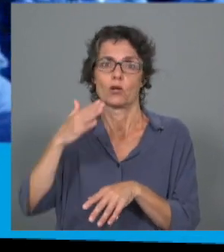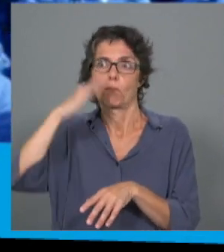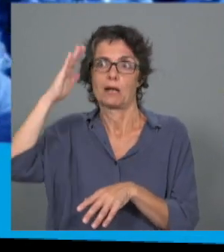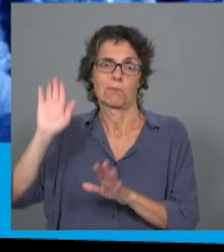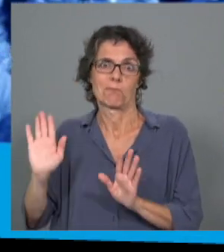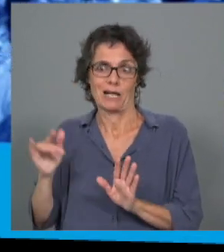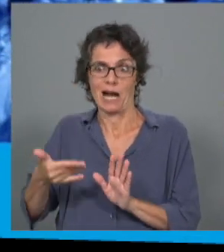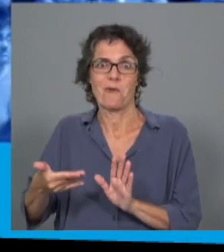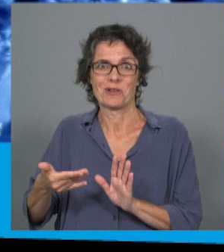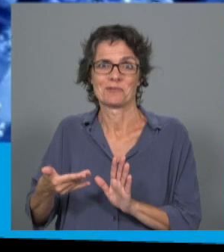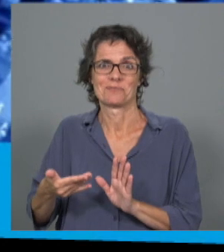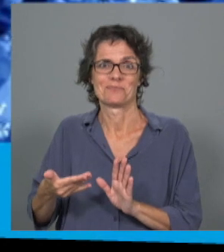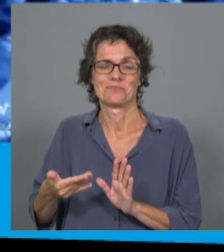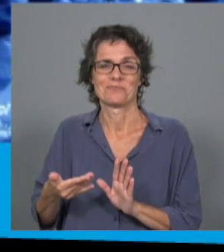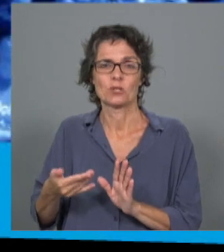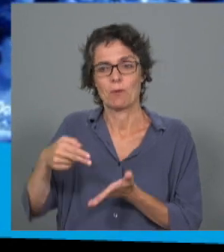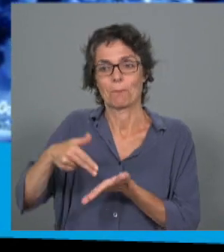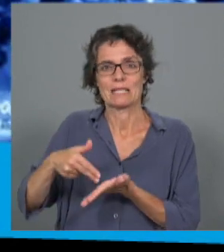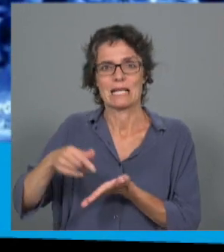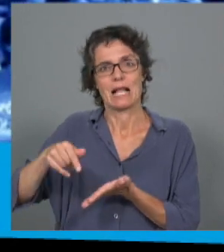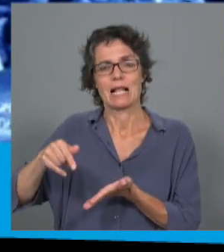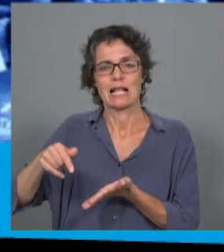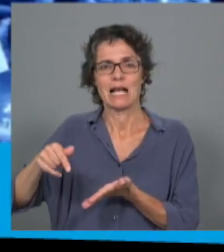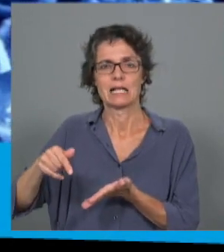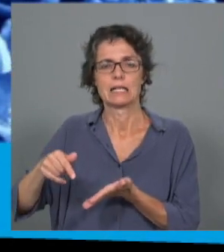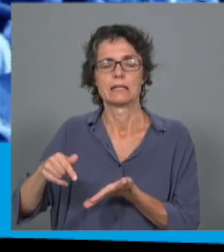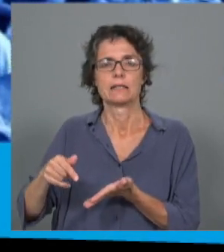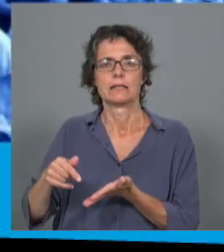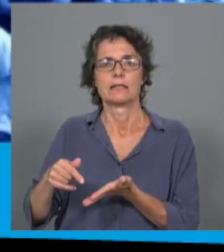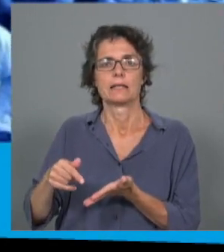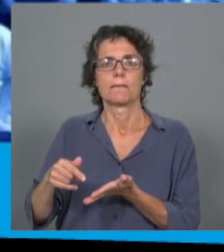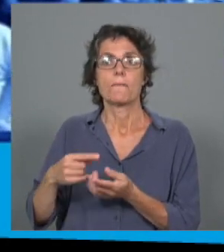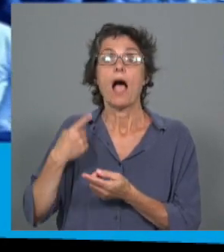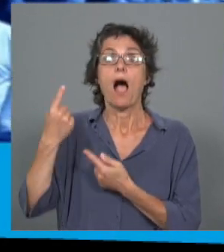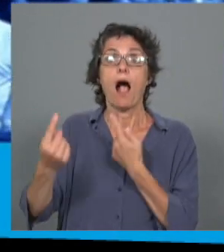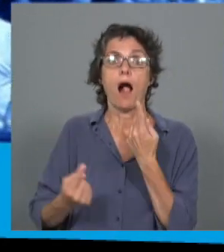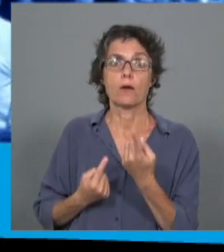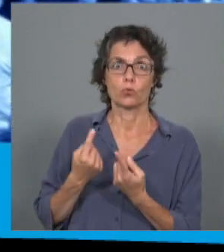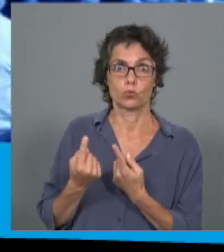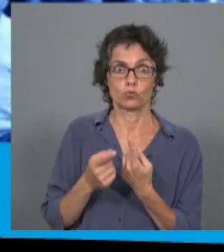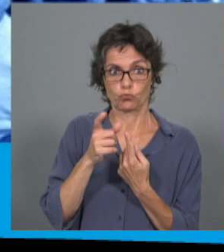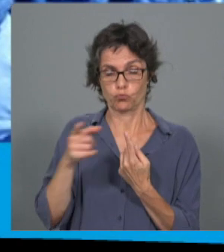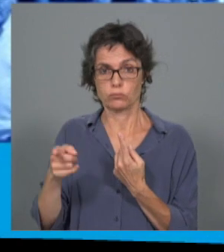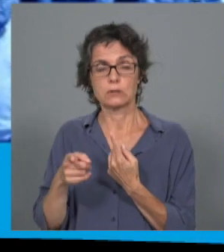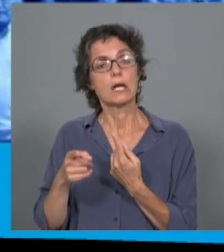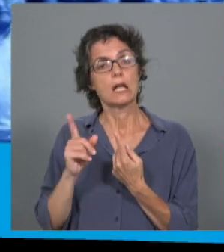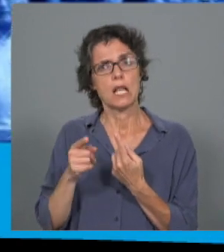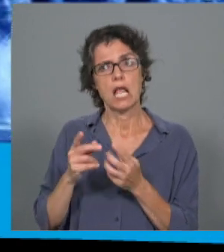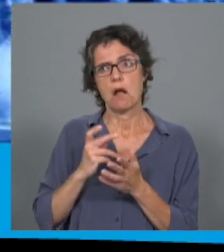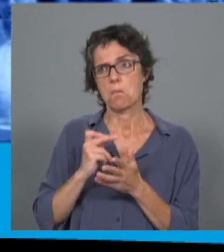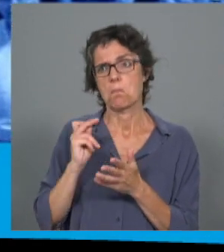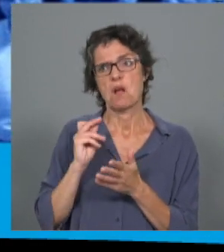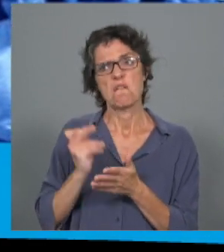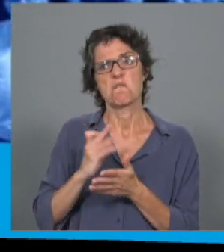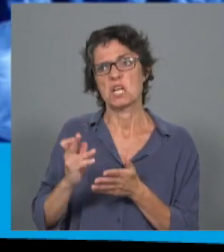em termos de presença no Pontifício Colégio Português. Alguns permanecem unicamente 2 anos,